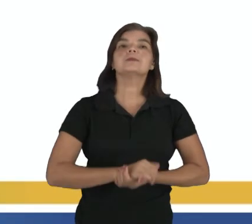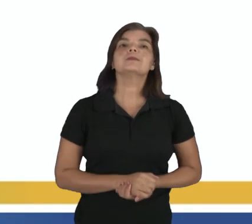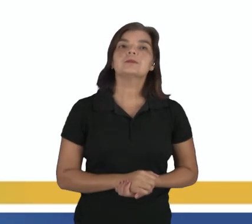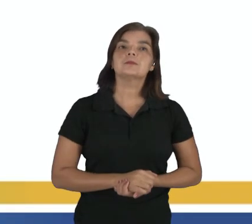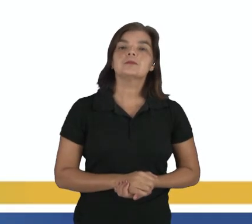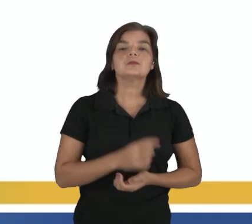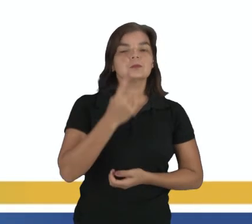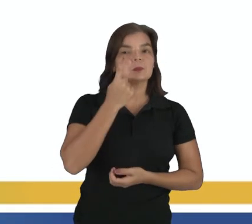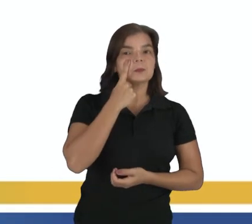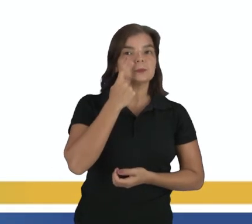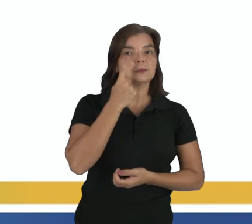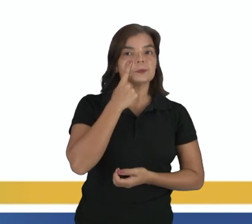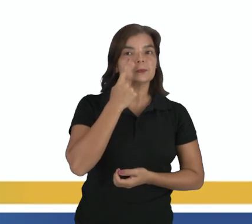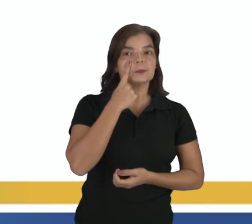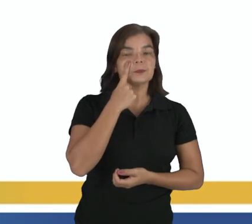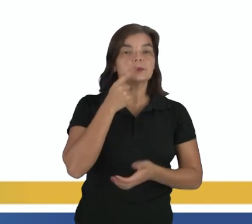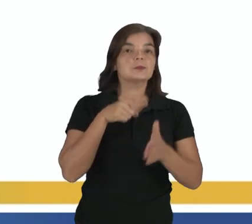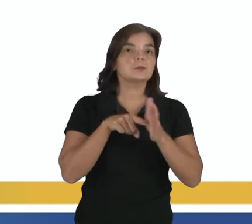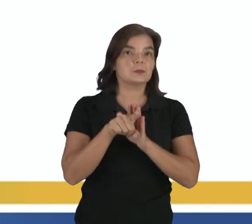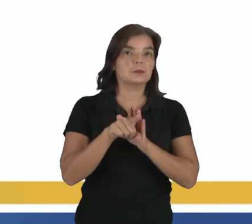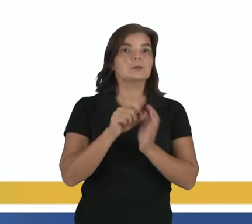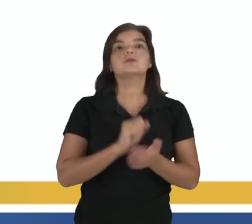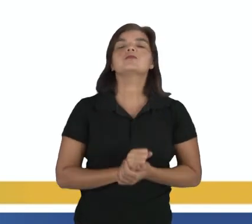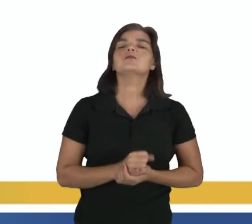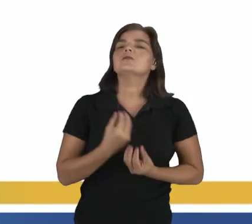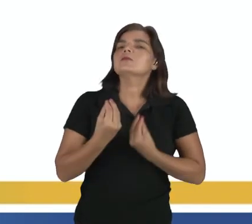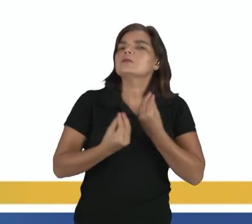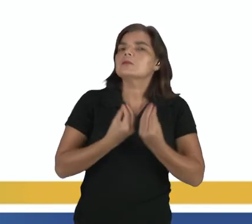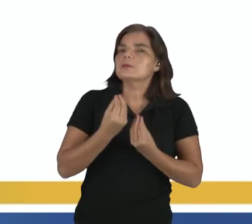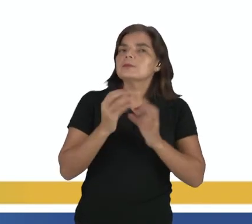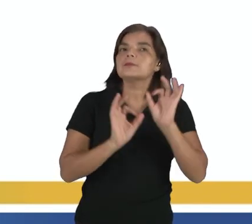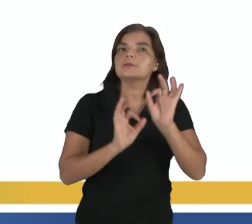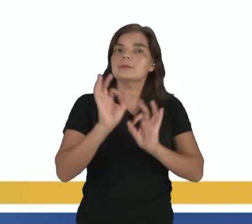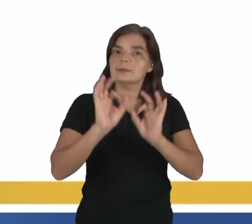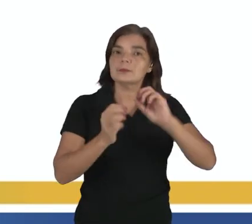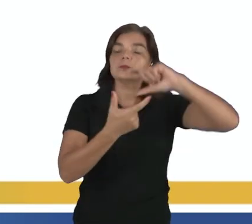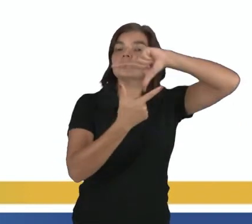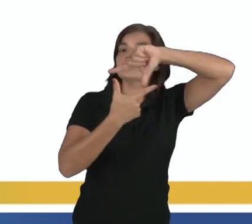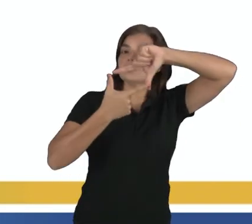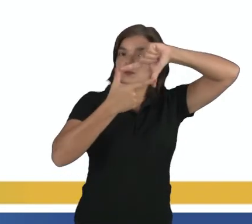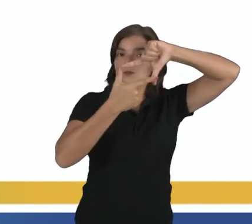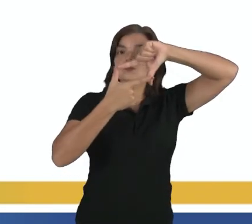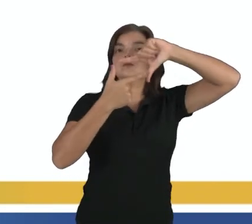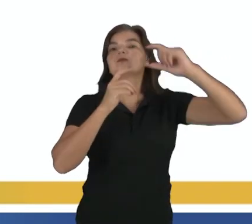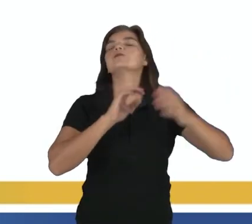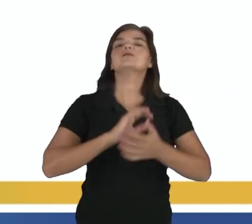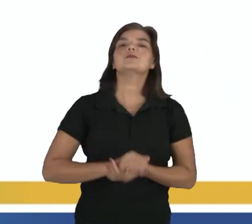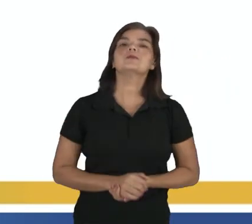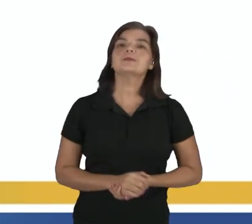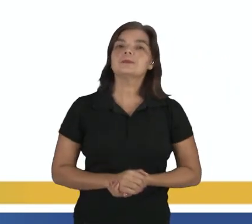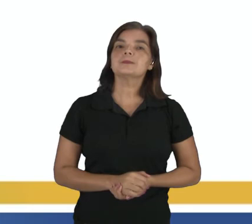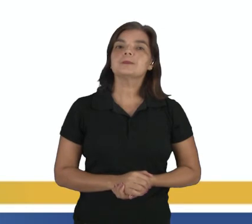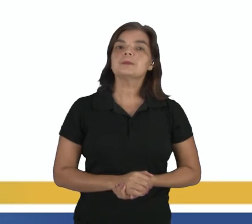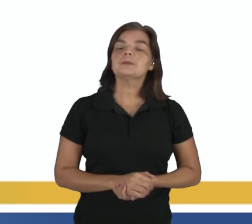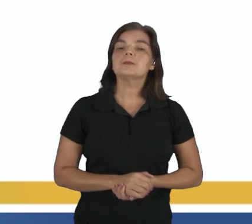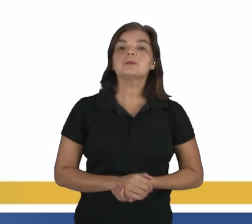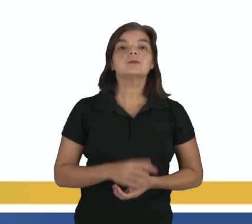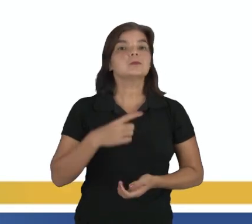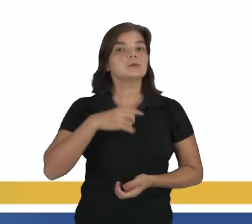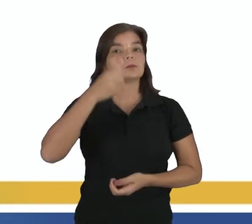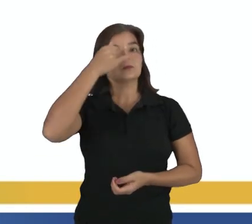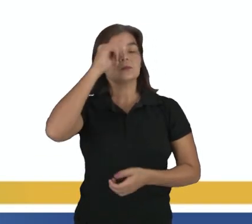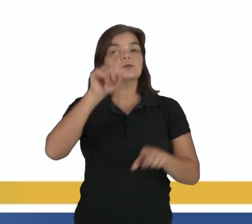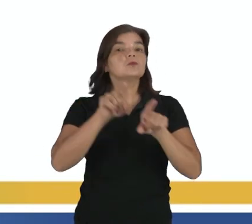A. Observem que a nossa pergunta é: de que forma a alienação ela é produzida? Criando